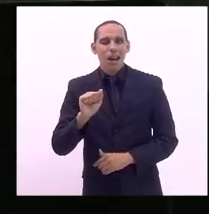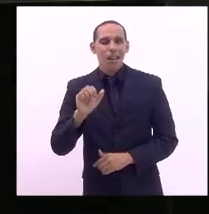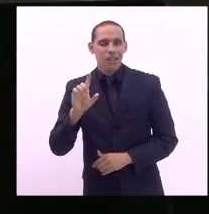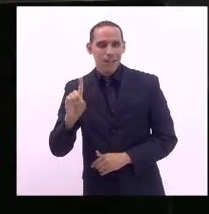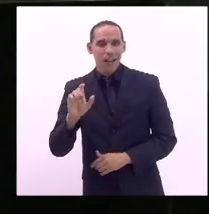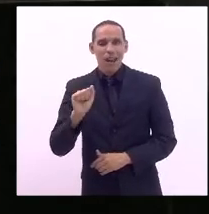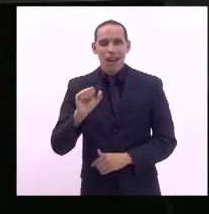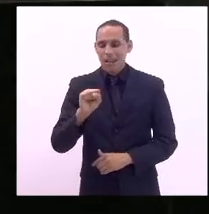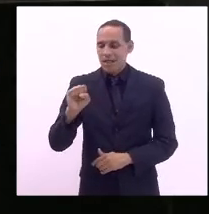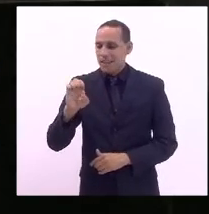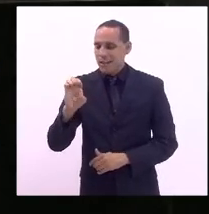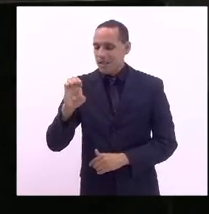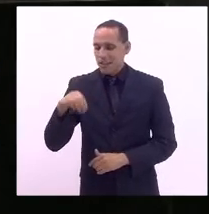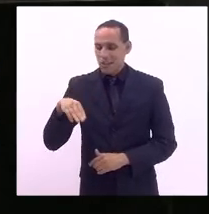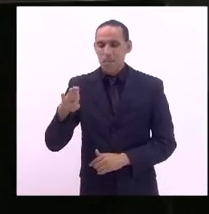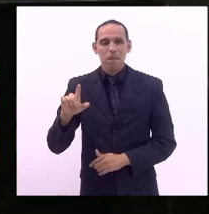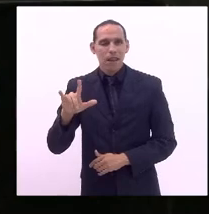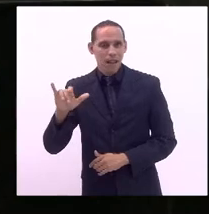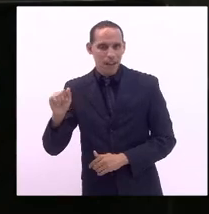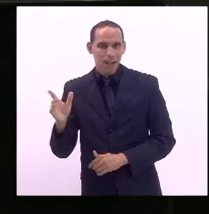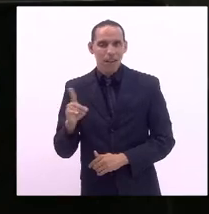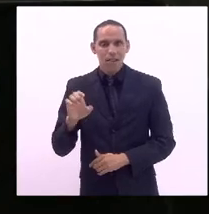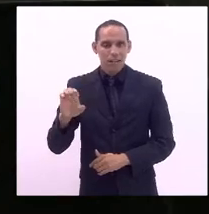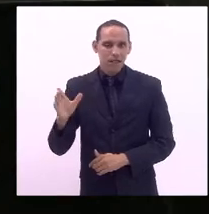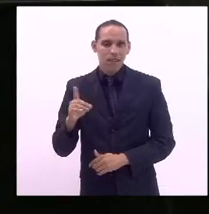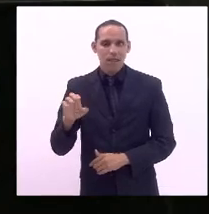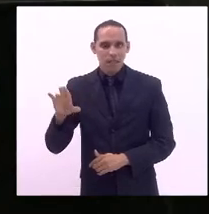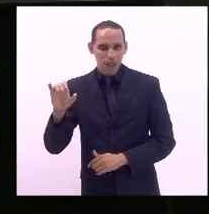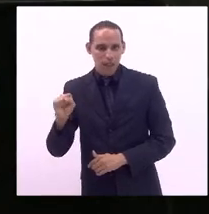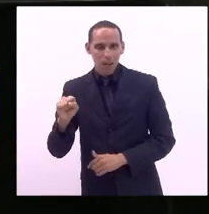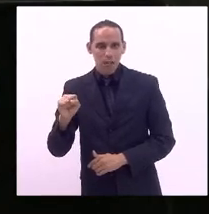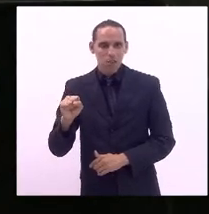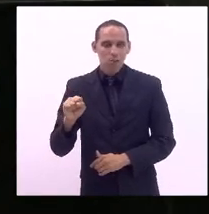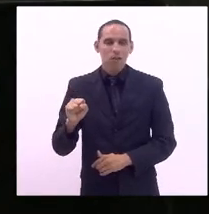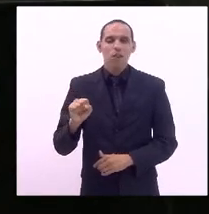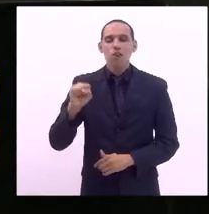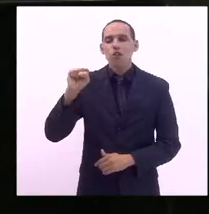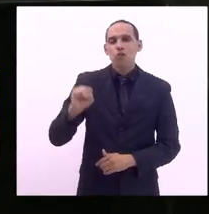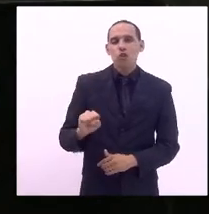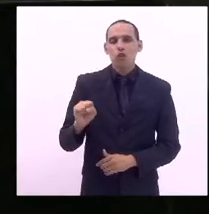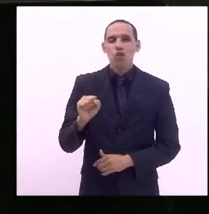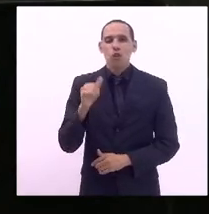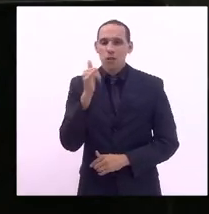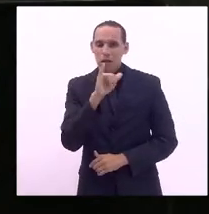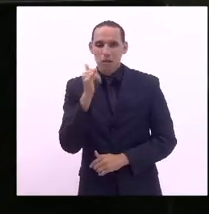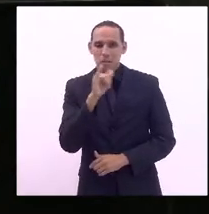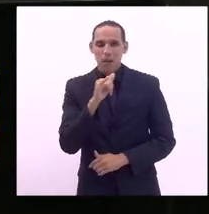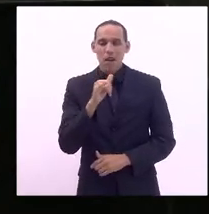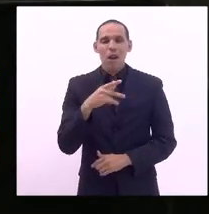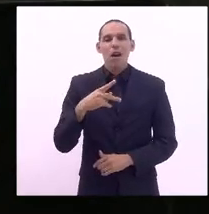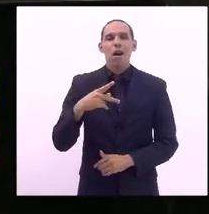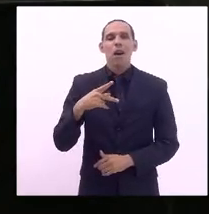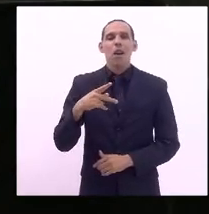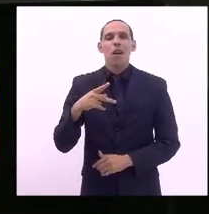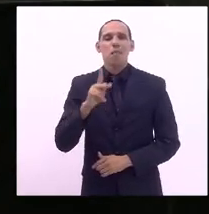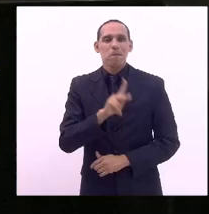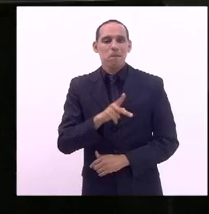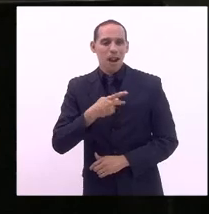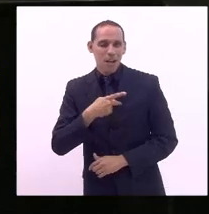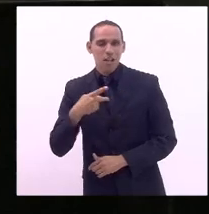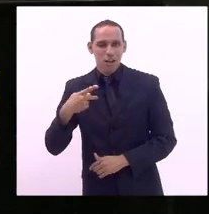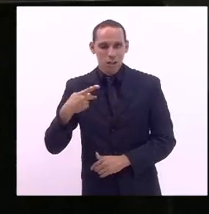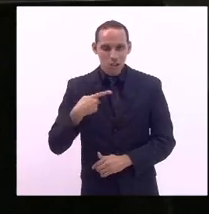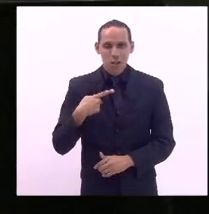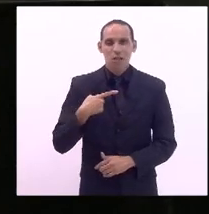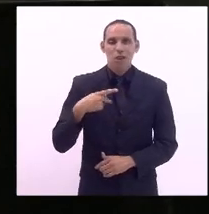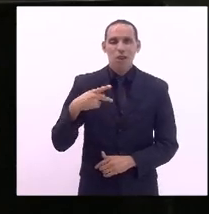Fluminense, sob o comando da pastora Marilza, da pastora Rosângela, do pastor presidente,